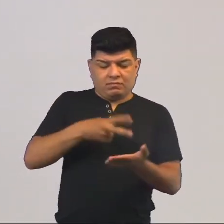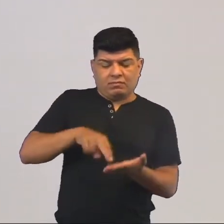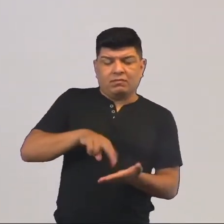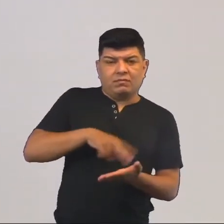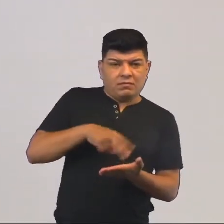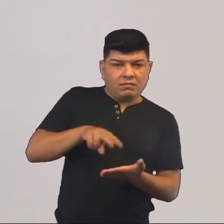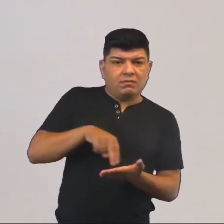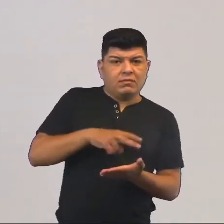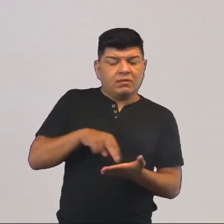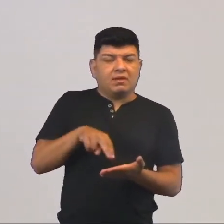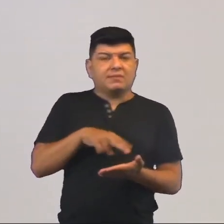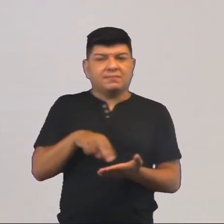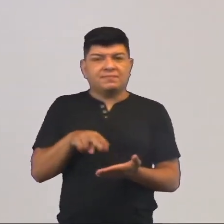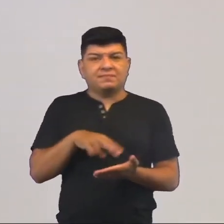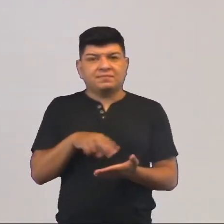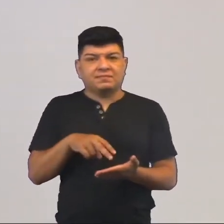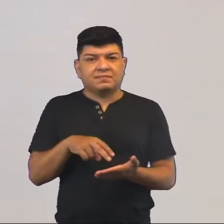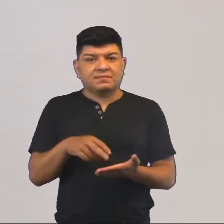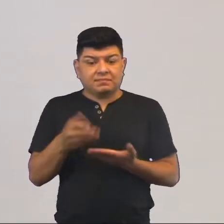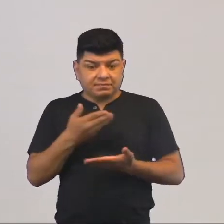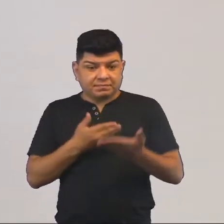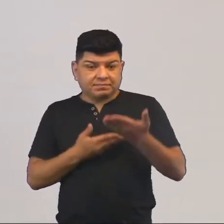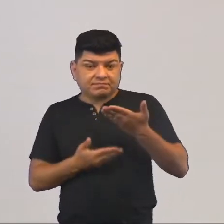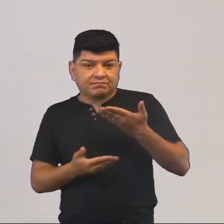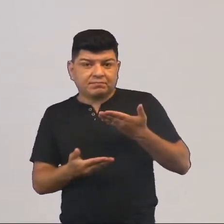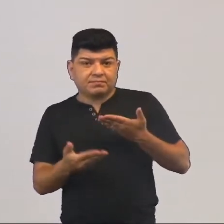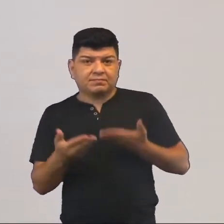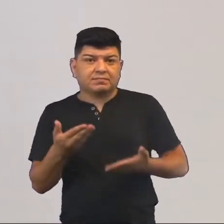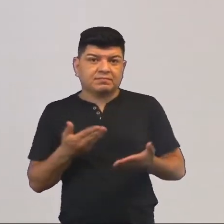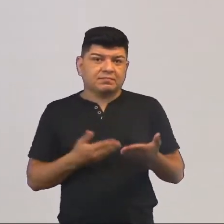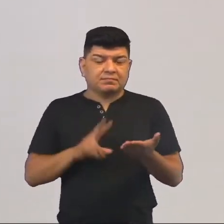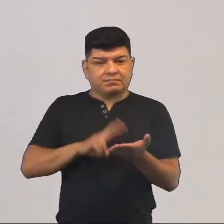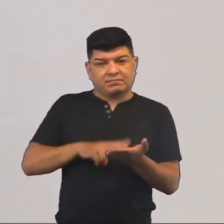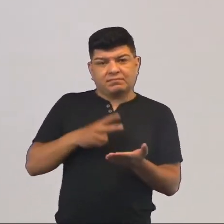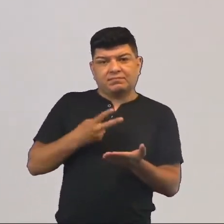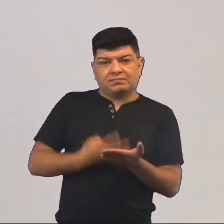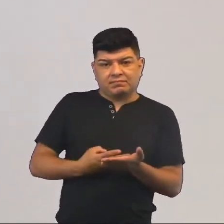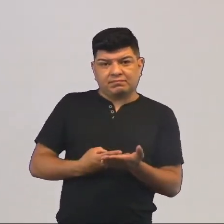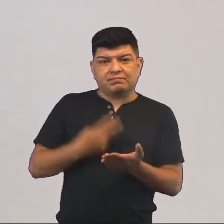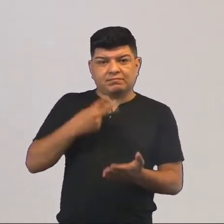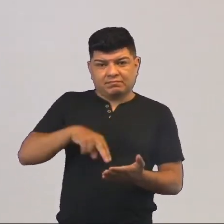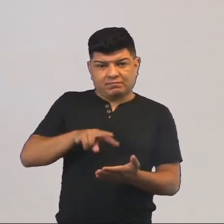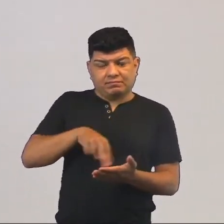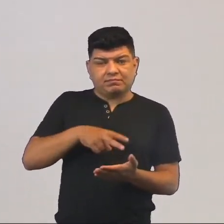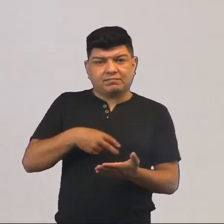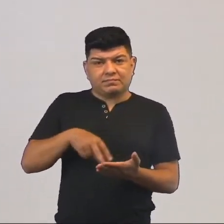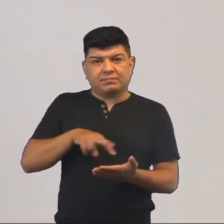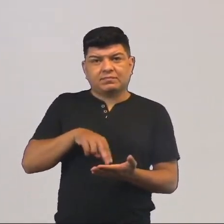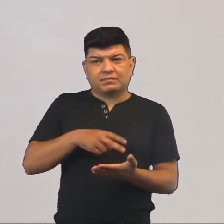desculpa, e a transferiu para os intérpretes da dança, onde